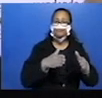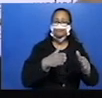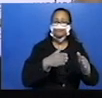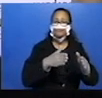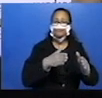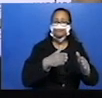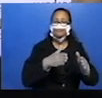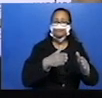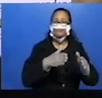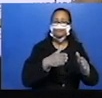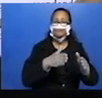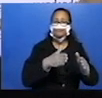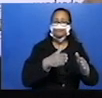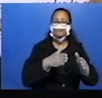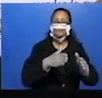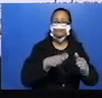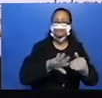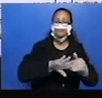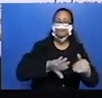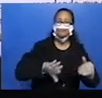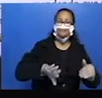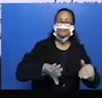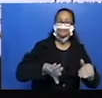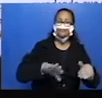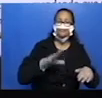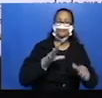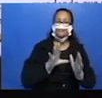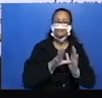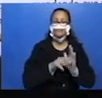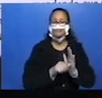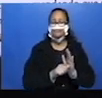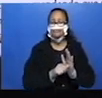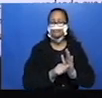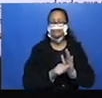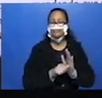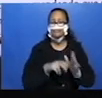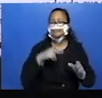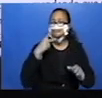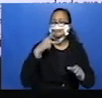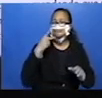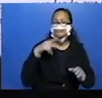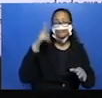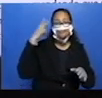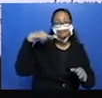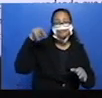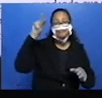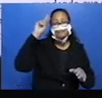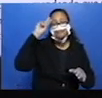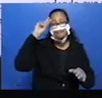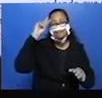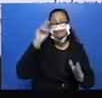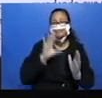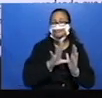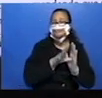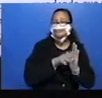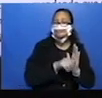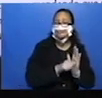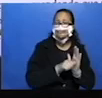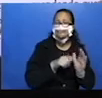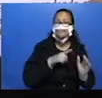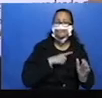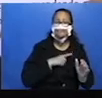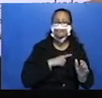para despistar ladrões. Nos contou histórias arrepiantes de assaltantes que haviam morrido